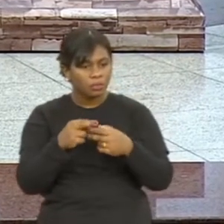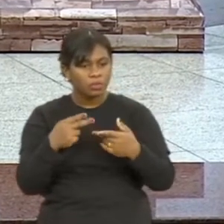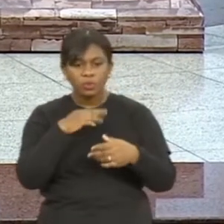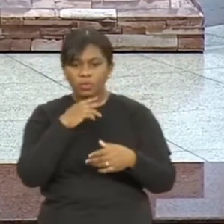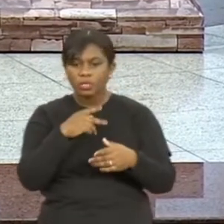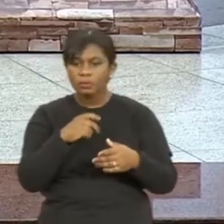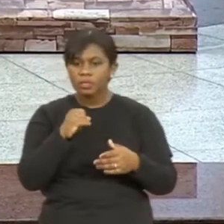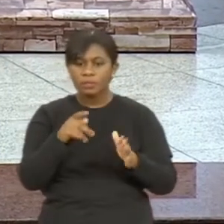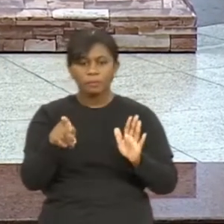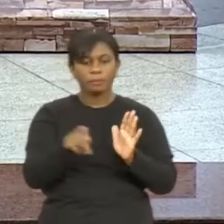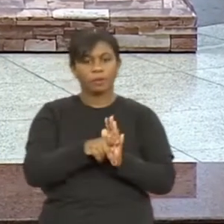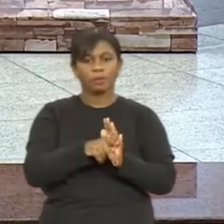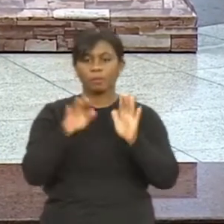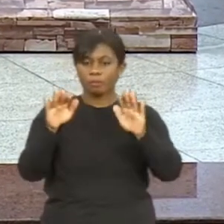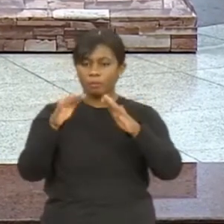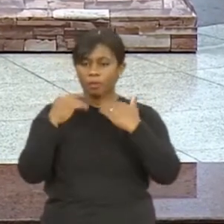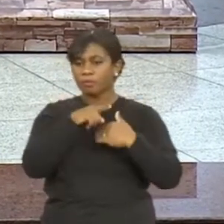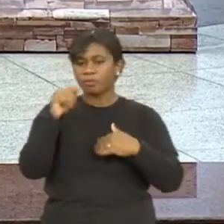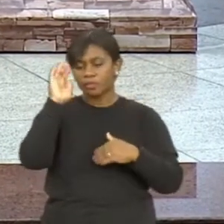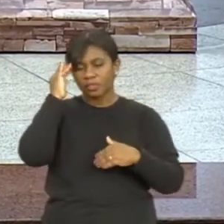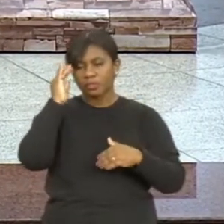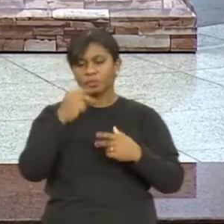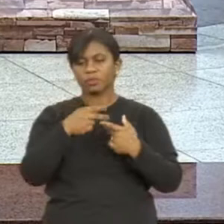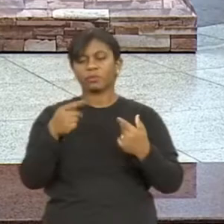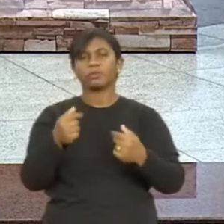Olha aqui para mim, para você entender uma coisa.